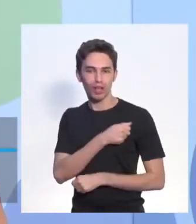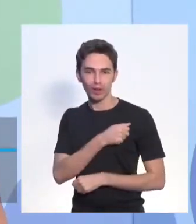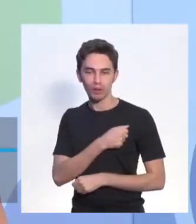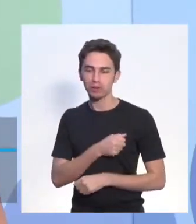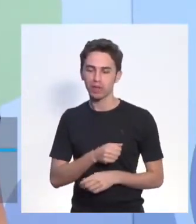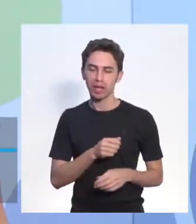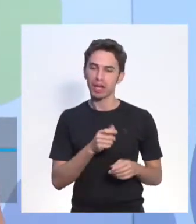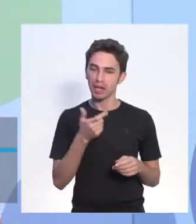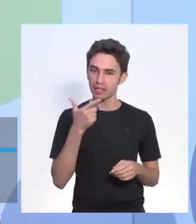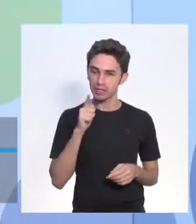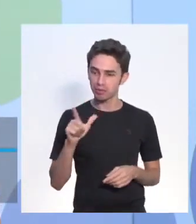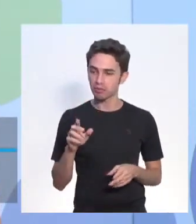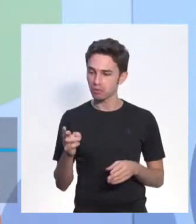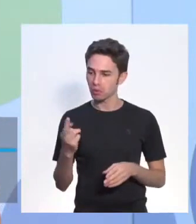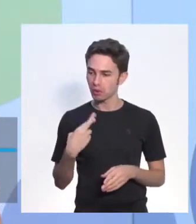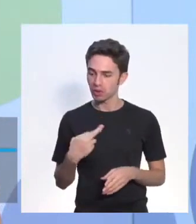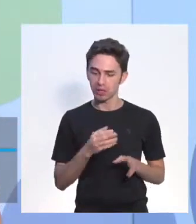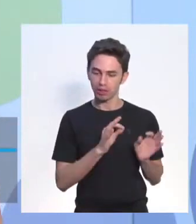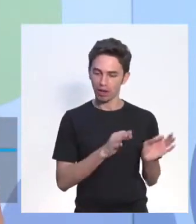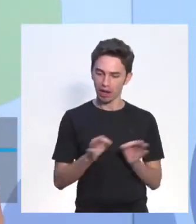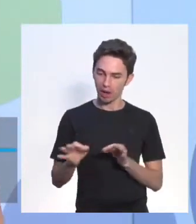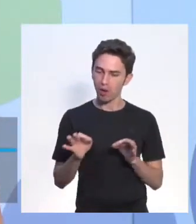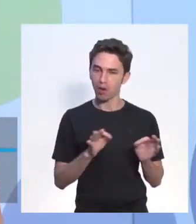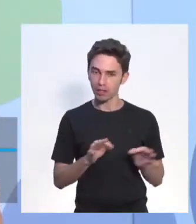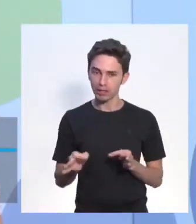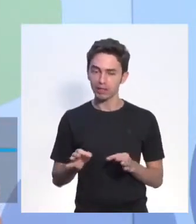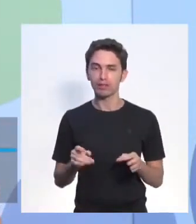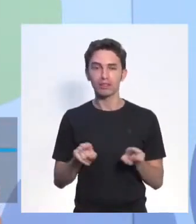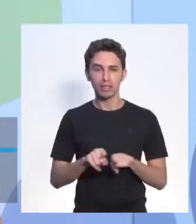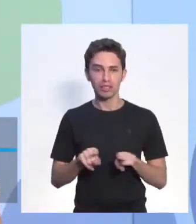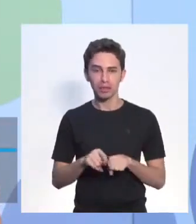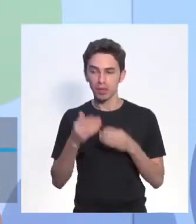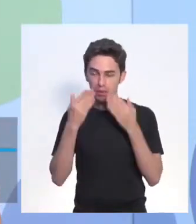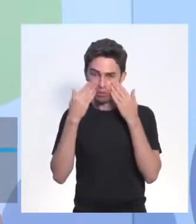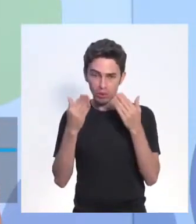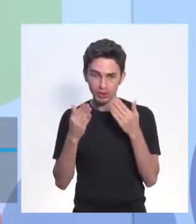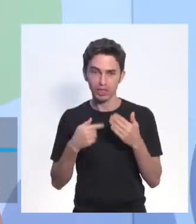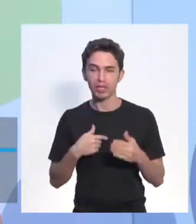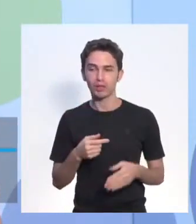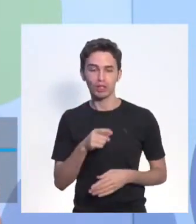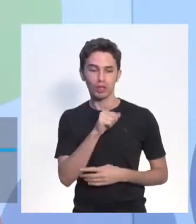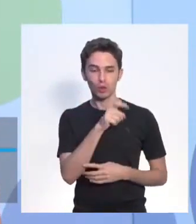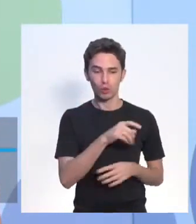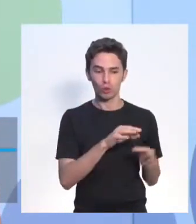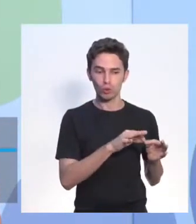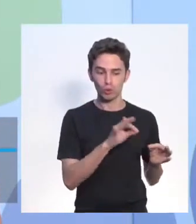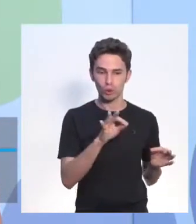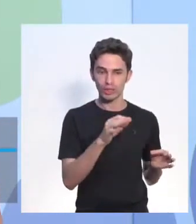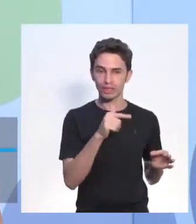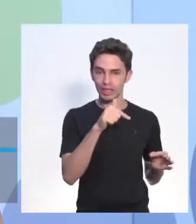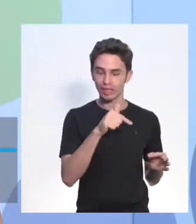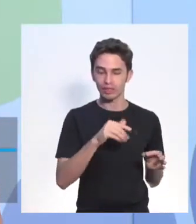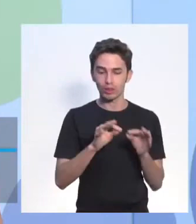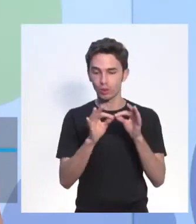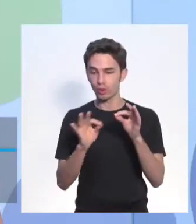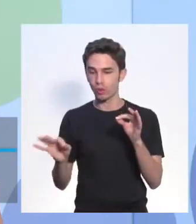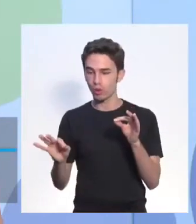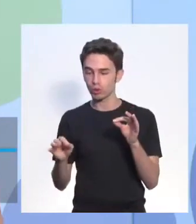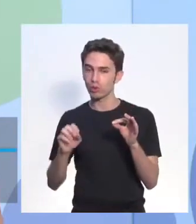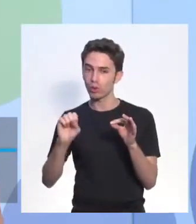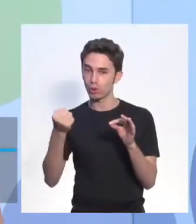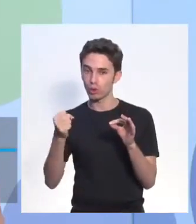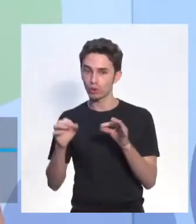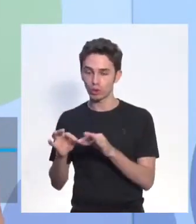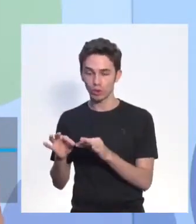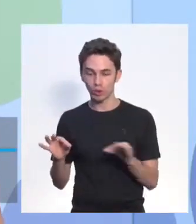pela ordem e ainda mostrando as continhas, que um lado vale 7 centímetros, o outro vale 8 centímetros e o